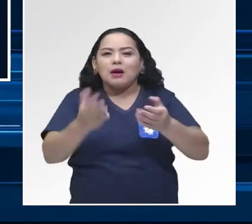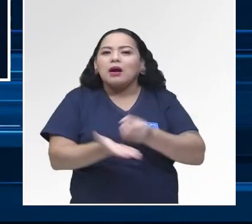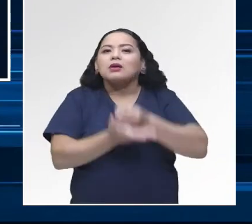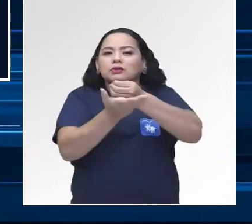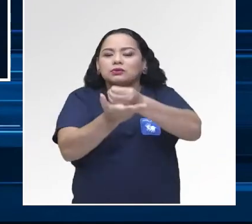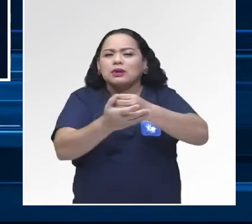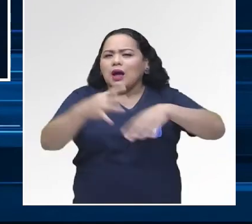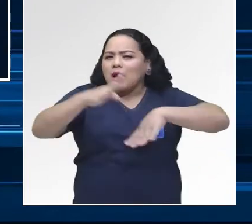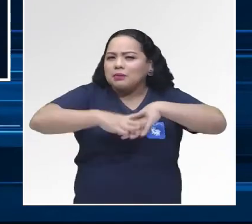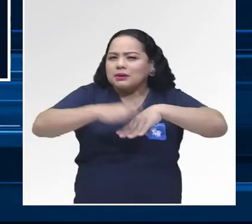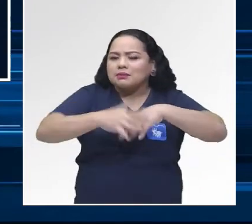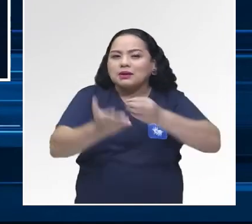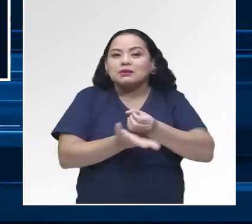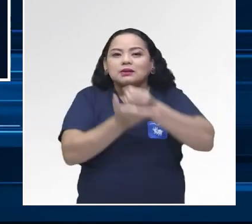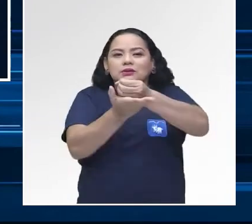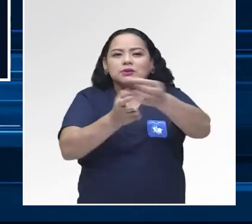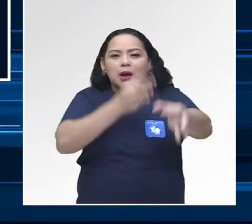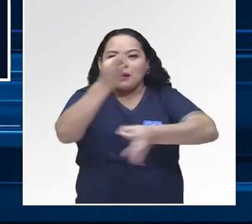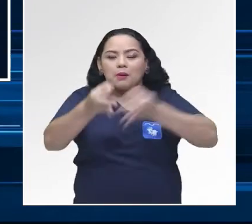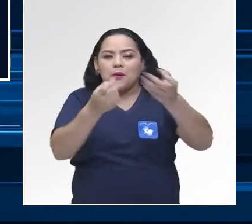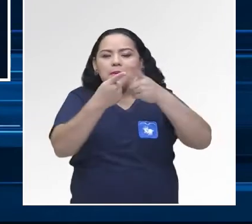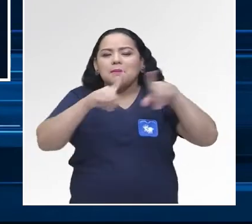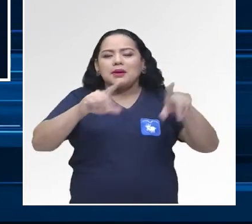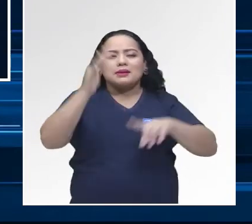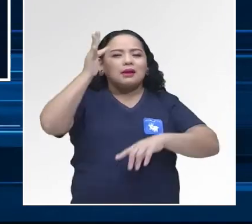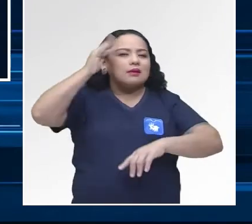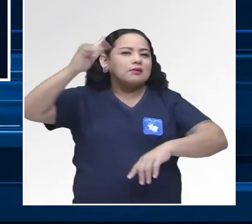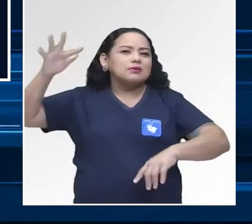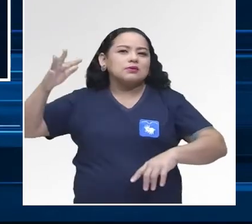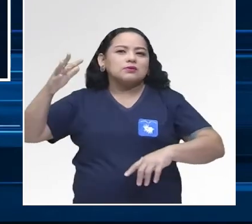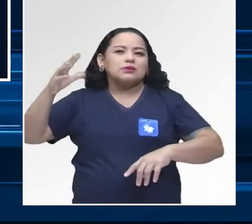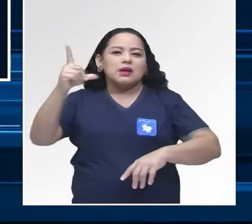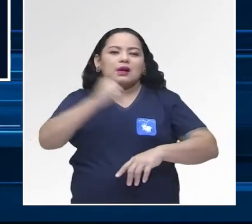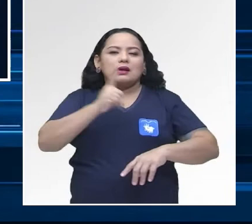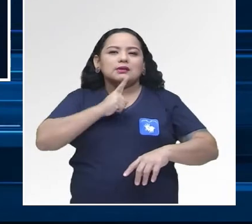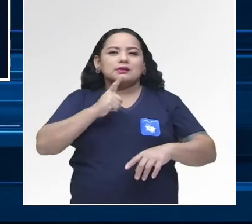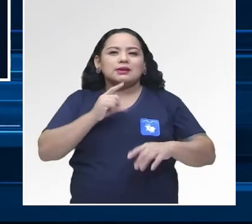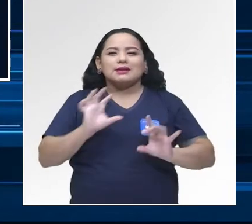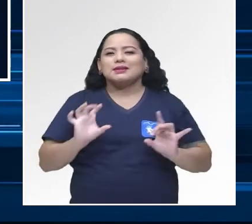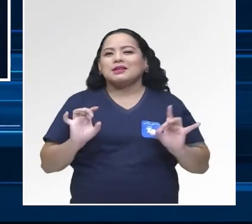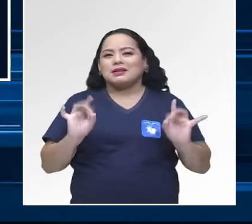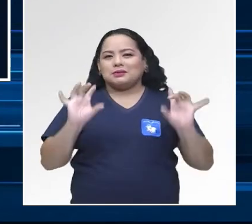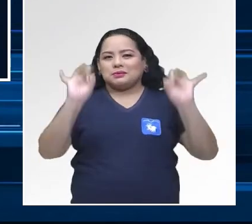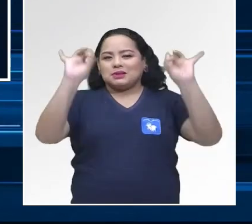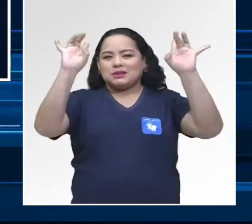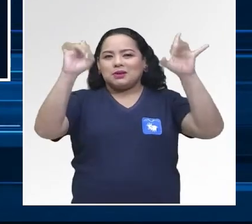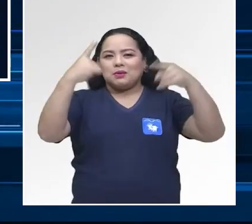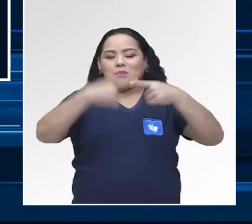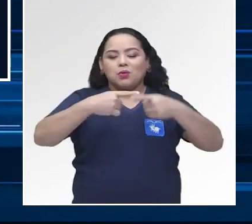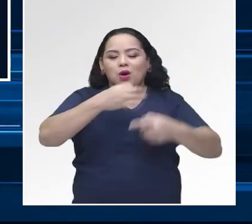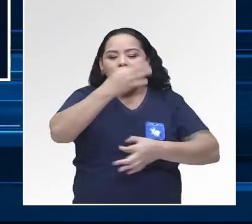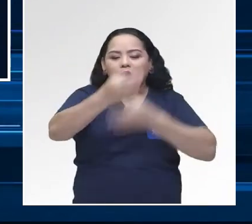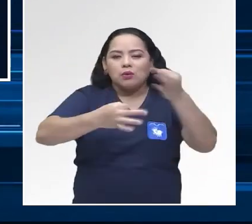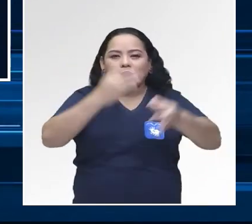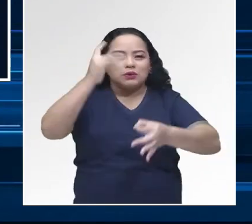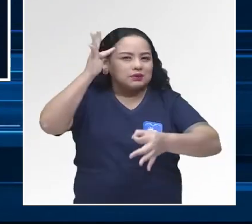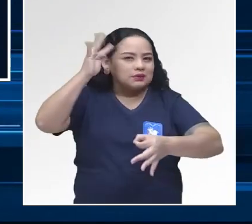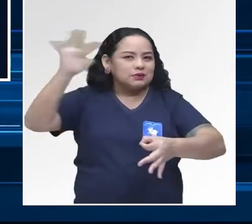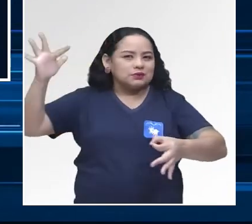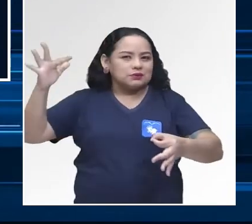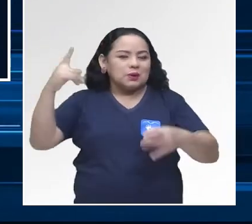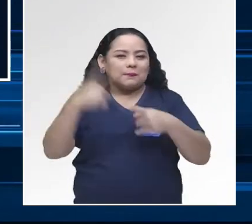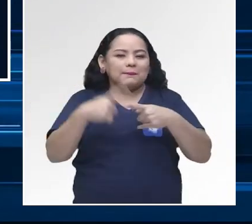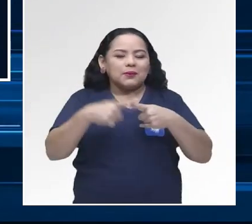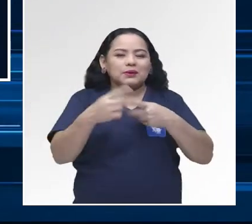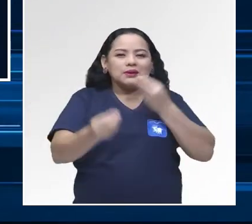ajuda a ser crítico. Mas a filosofia, ela tem algo especial na sua criticidade, porque ela nos